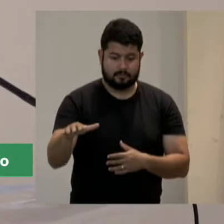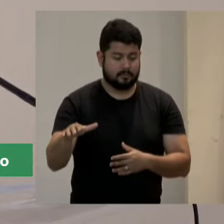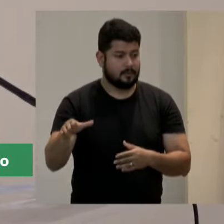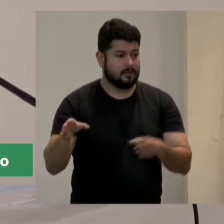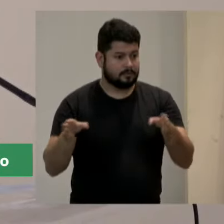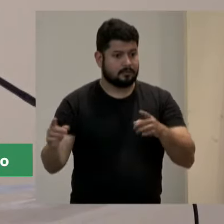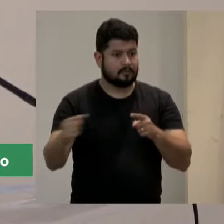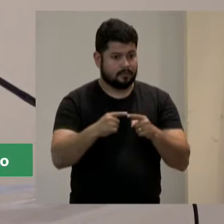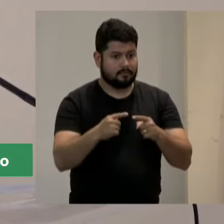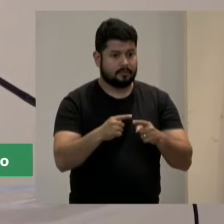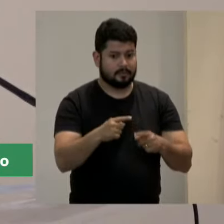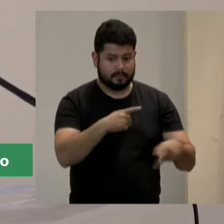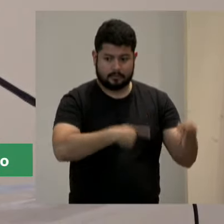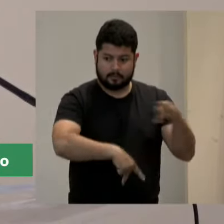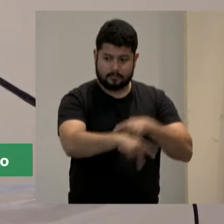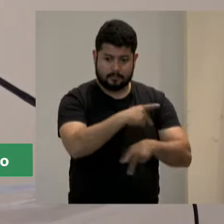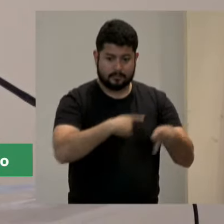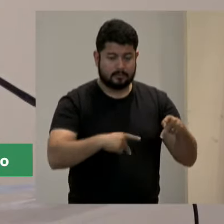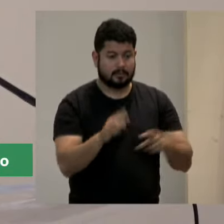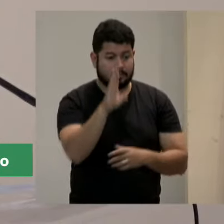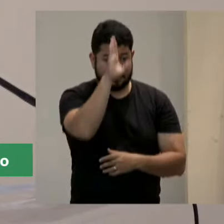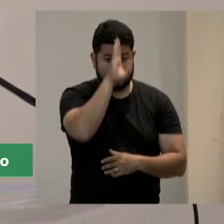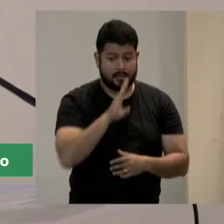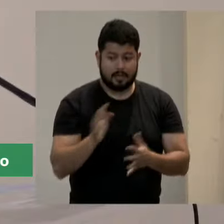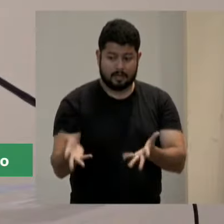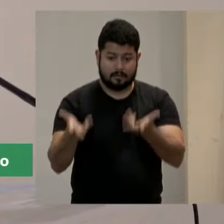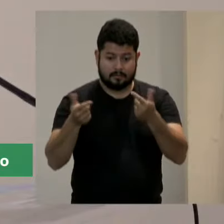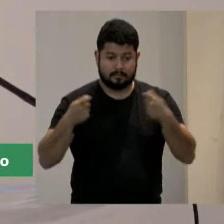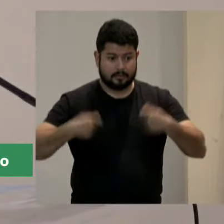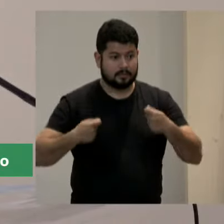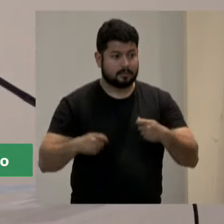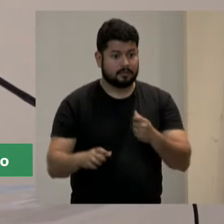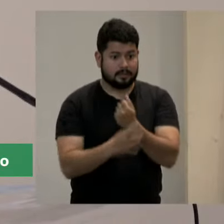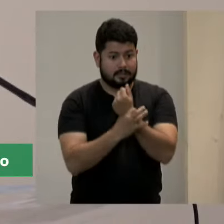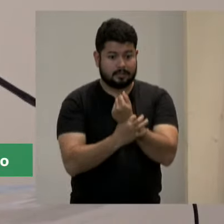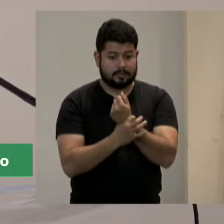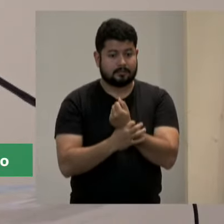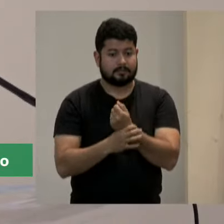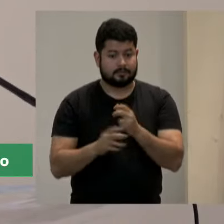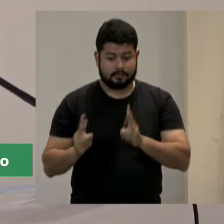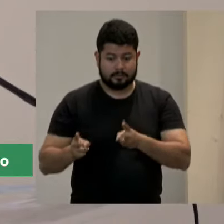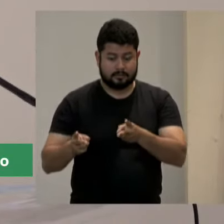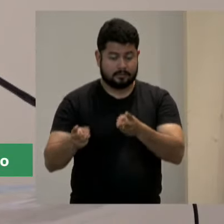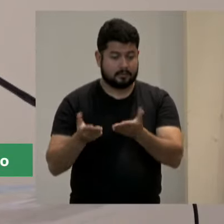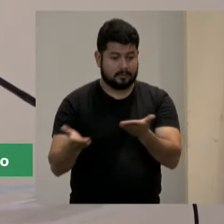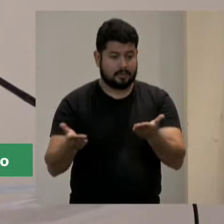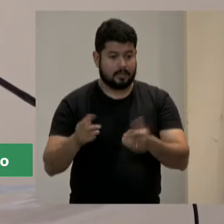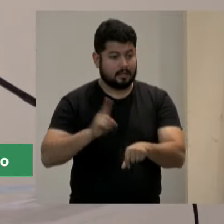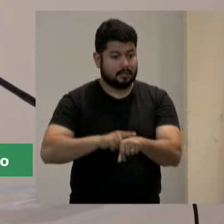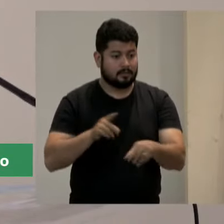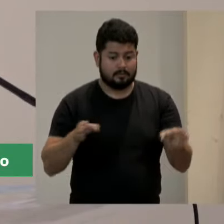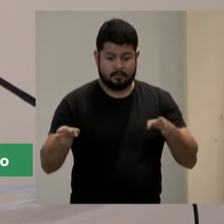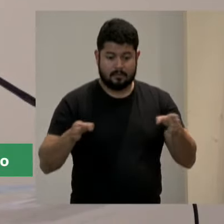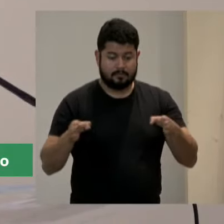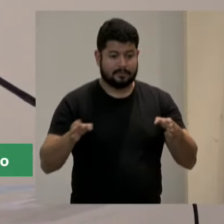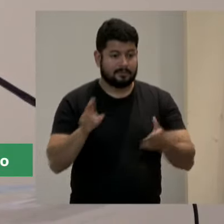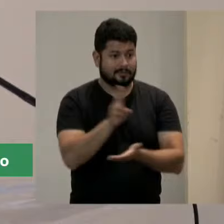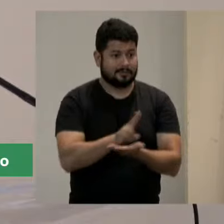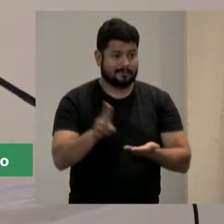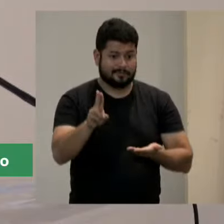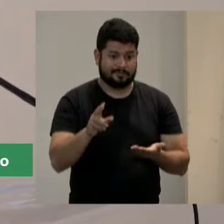né, gratuito e de qualidade, seja preservado, justamente nesse momento em que as universidades passam, né, por